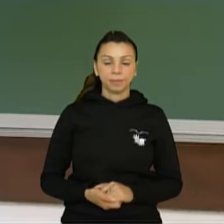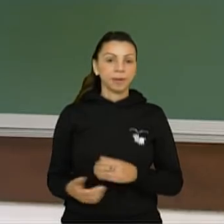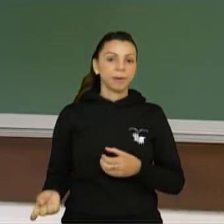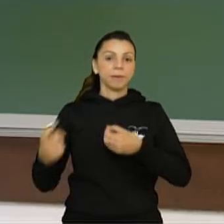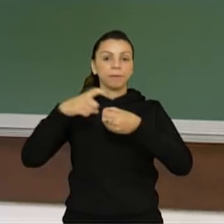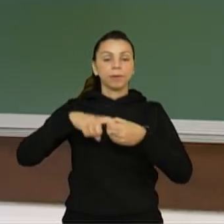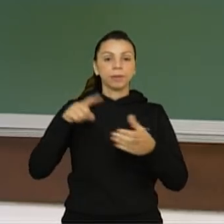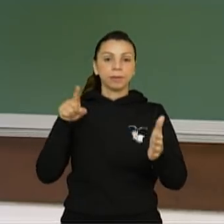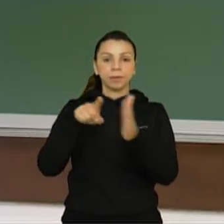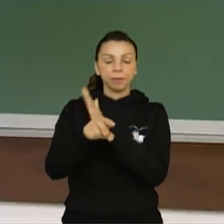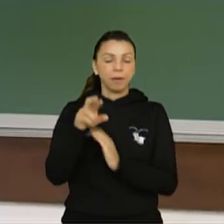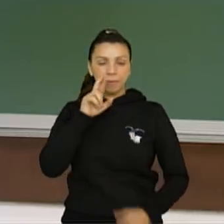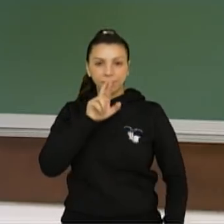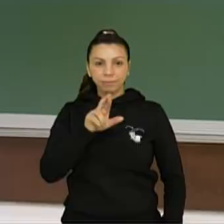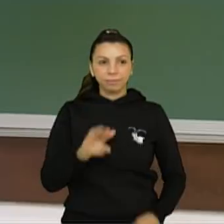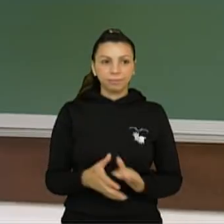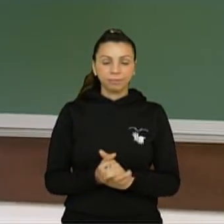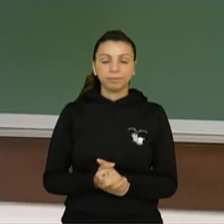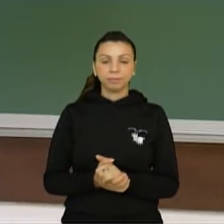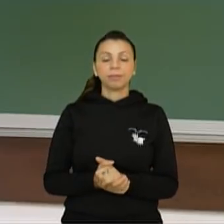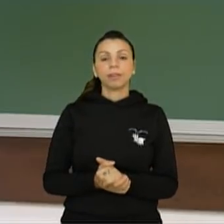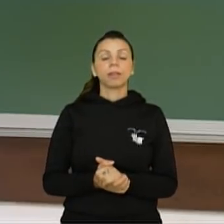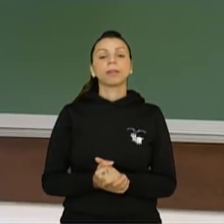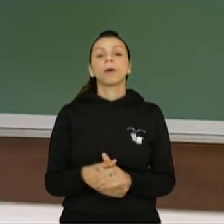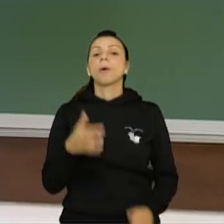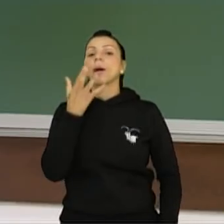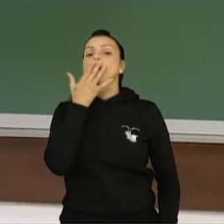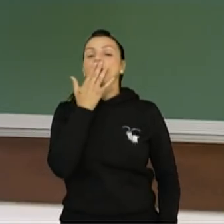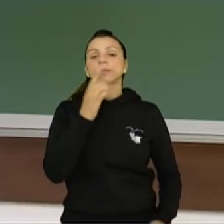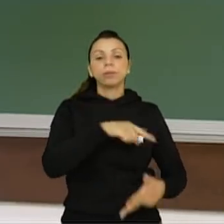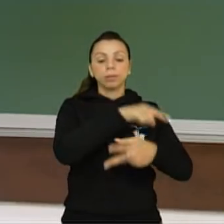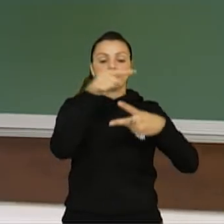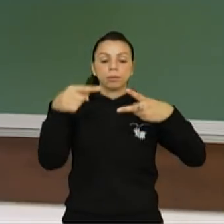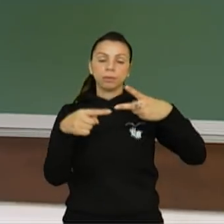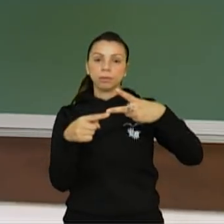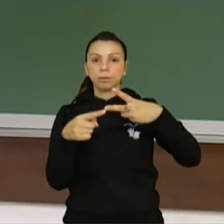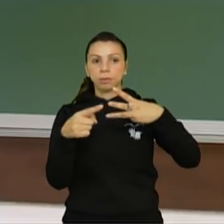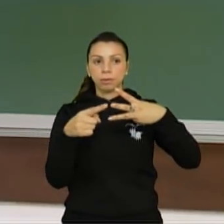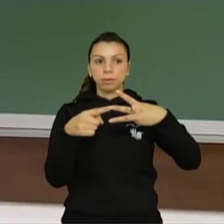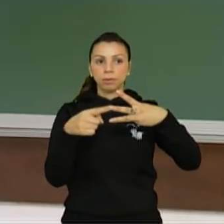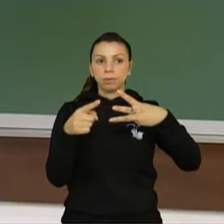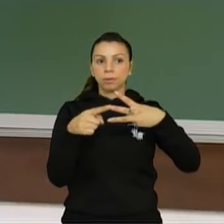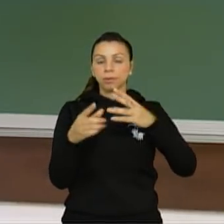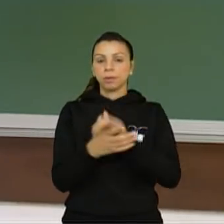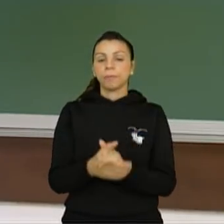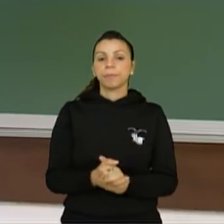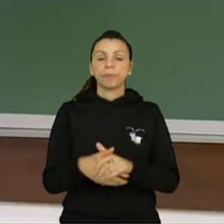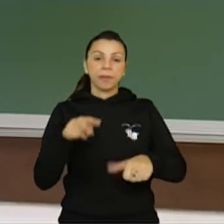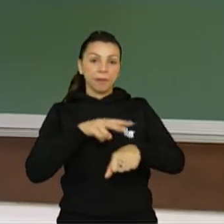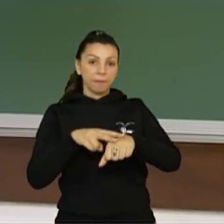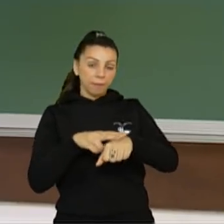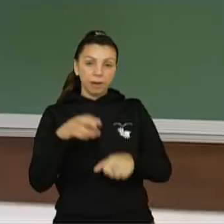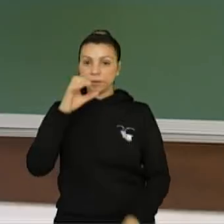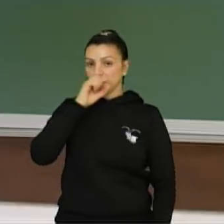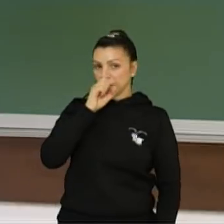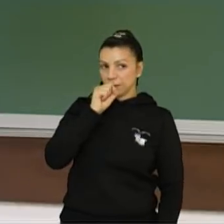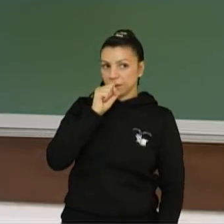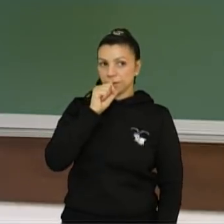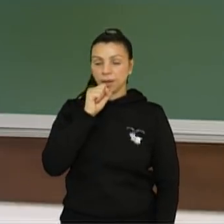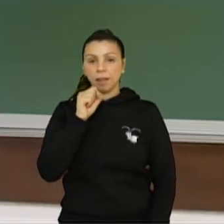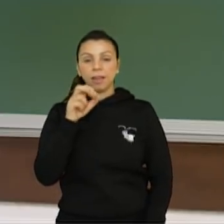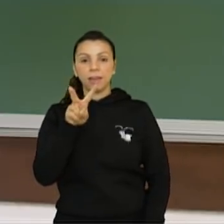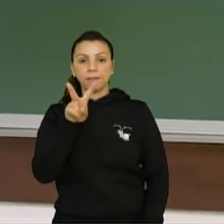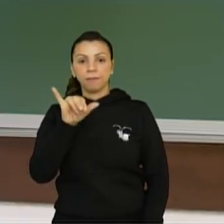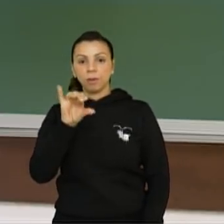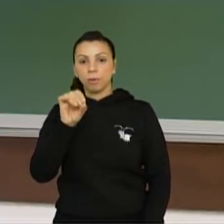Retornando aqui o quiz, vamos ver a resposta? Quais são as cores secundárias? Se você colocou verde, laranja e violeta, você acertou. Professor, eu errei, não se preocupa, tá?